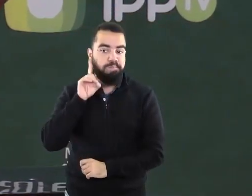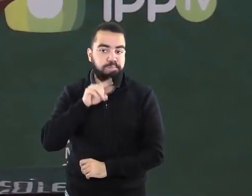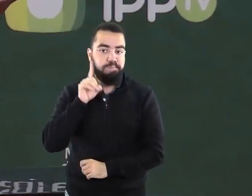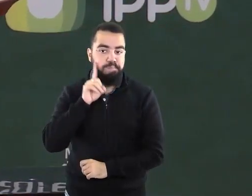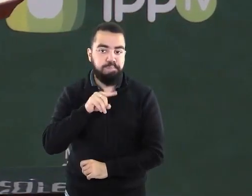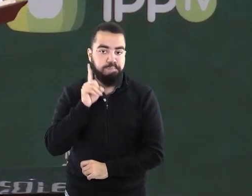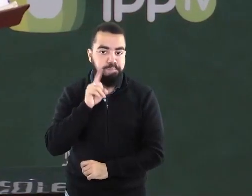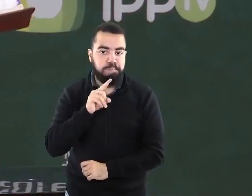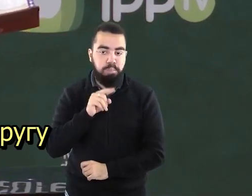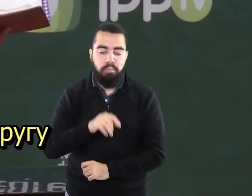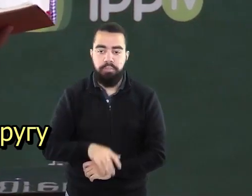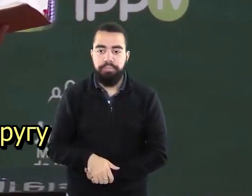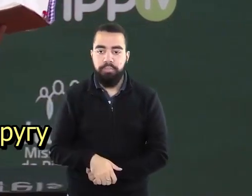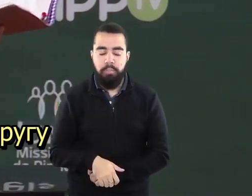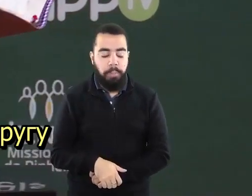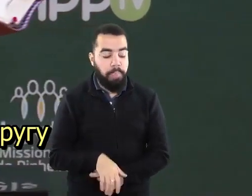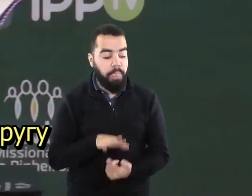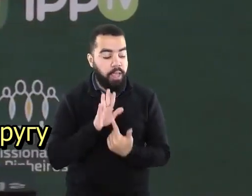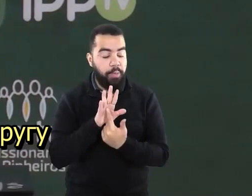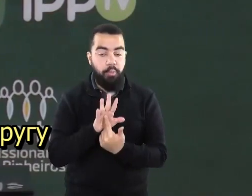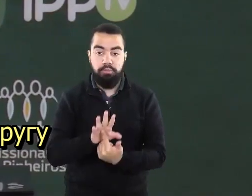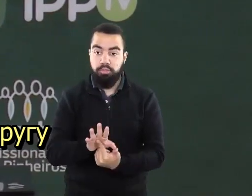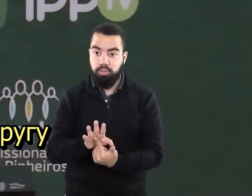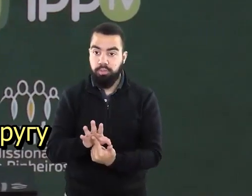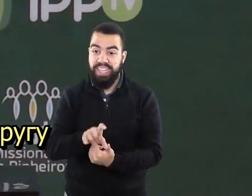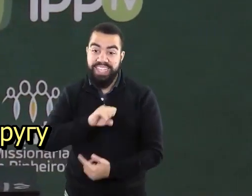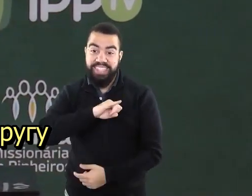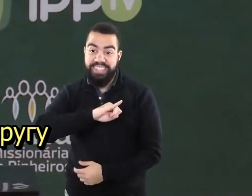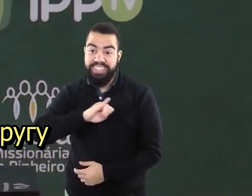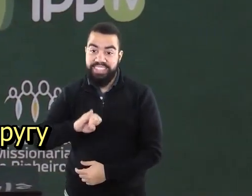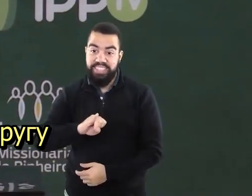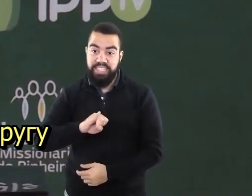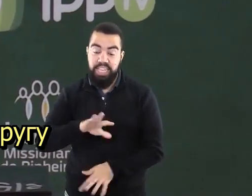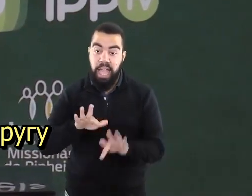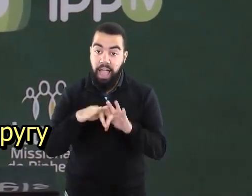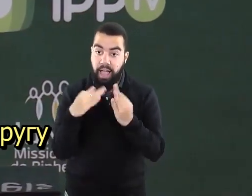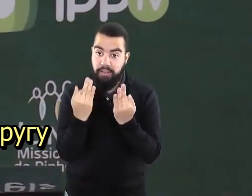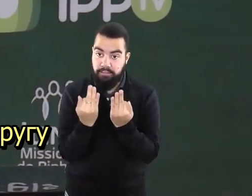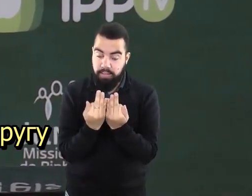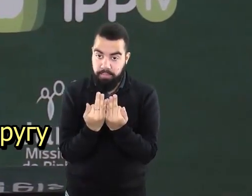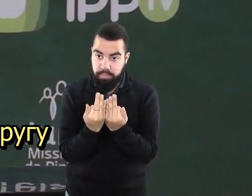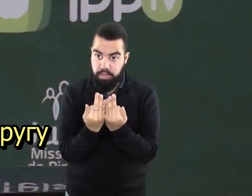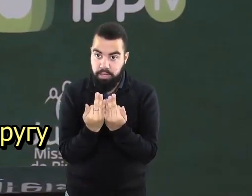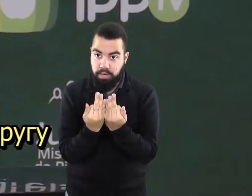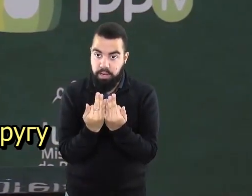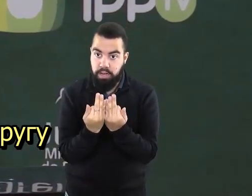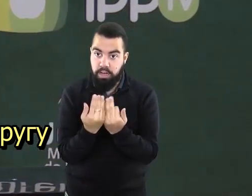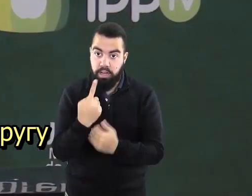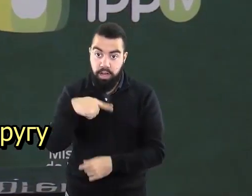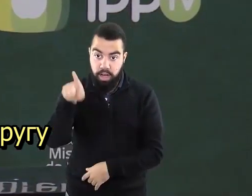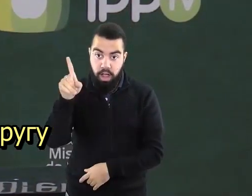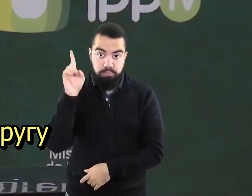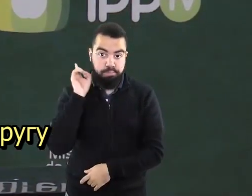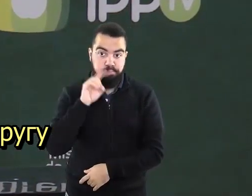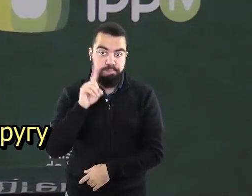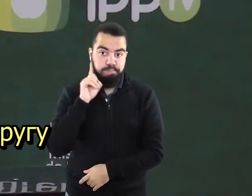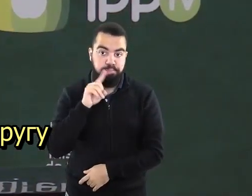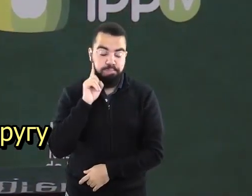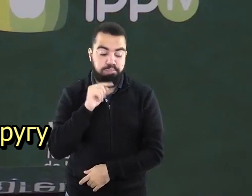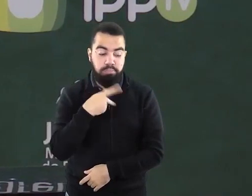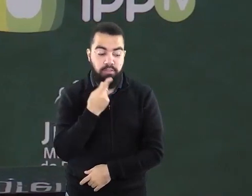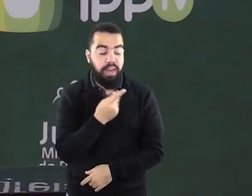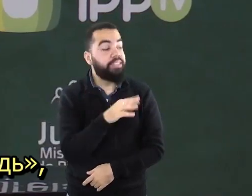seguinte no seu livro: se os casais na América dissessem apenas um para o outro assim, na hora de sair de casa,